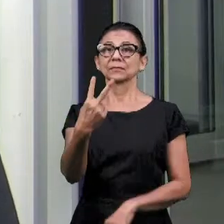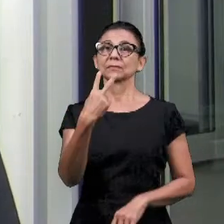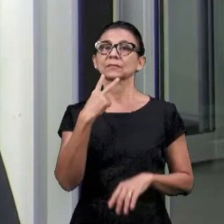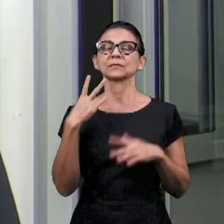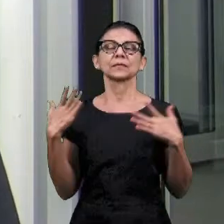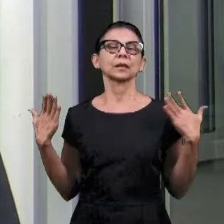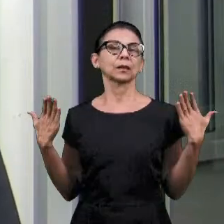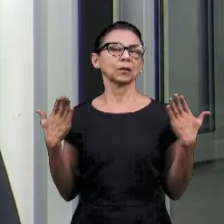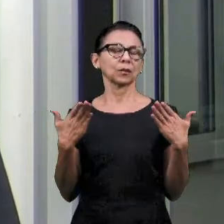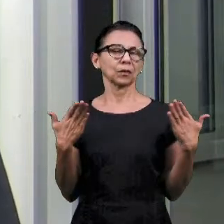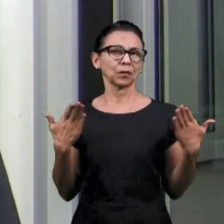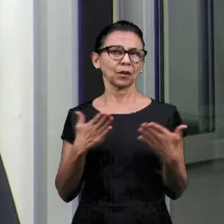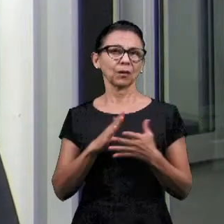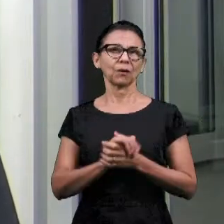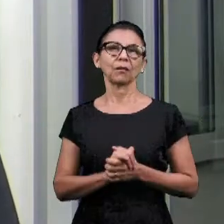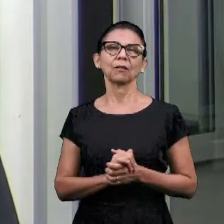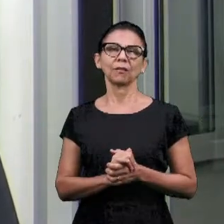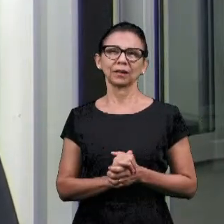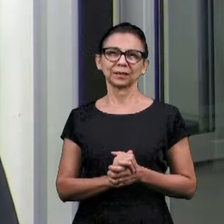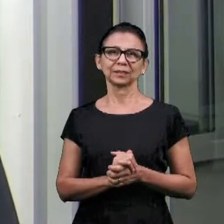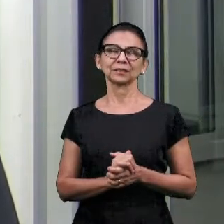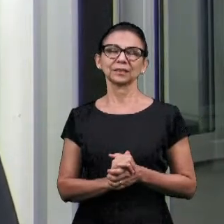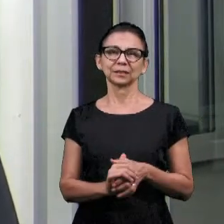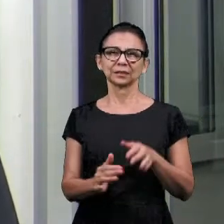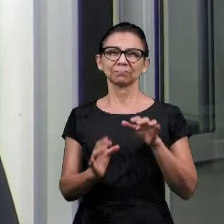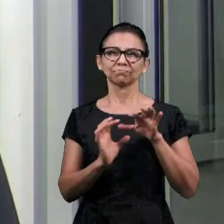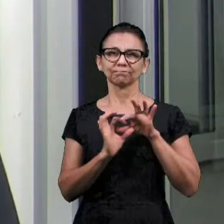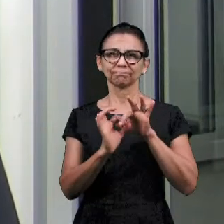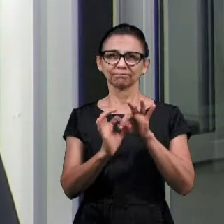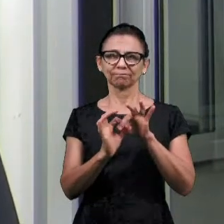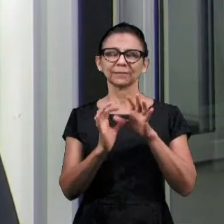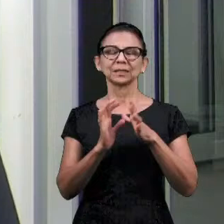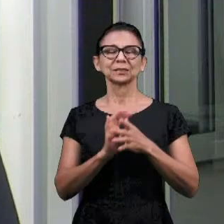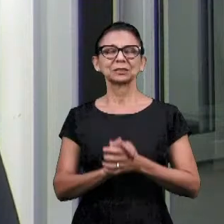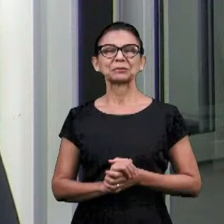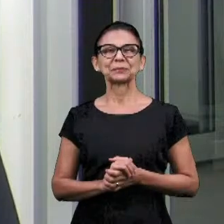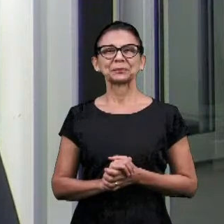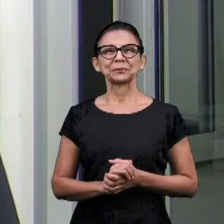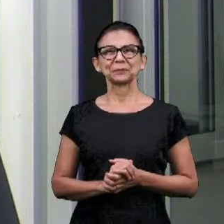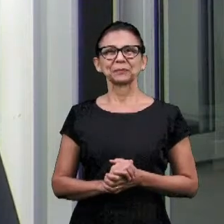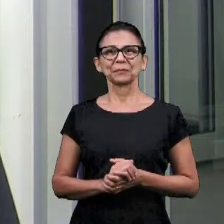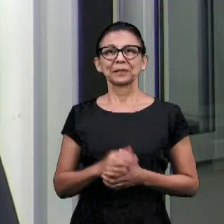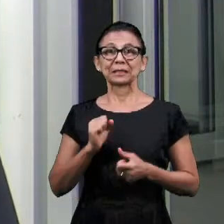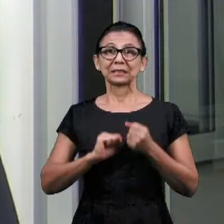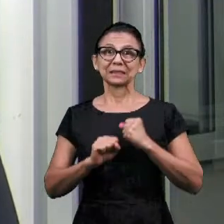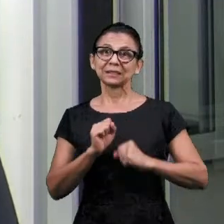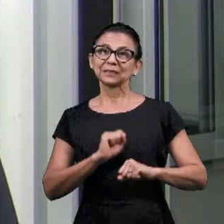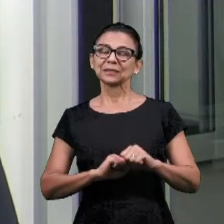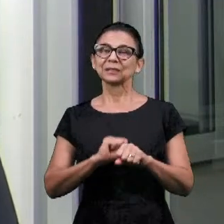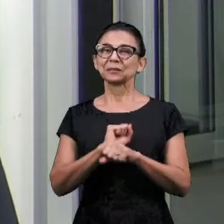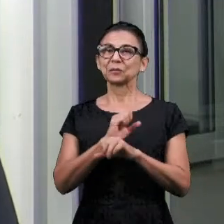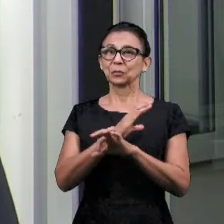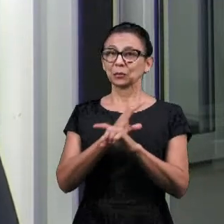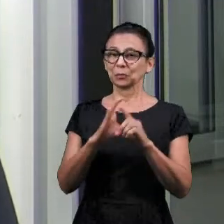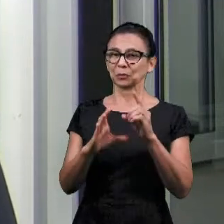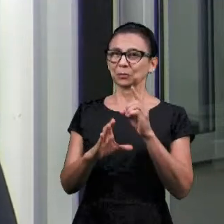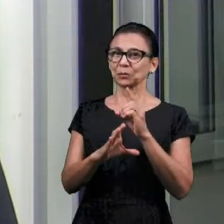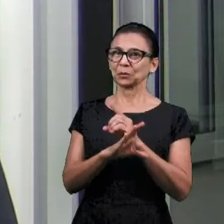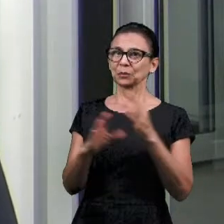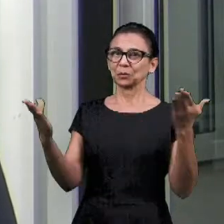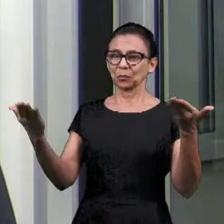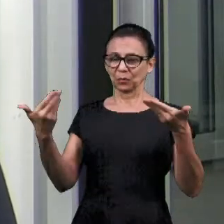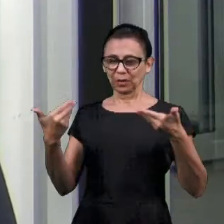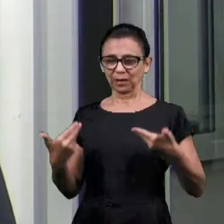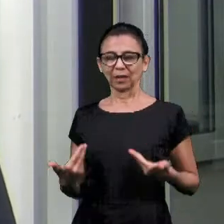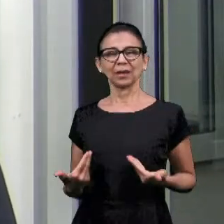agora, que já está conectado conosco nessa expectativa do culto de daqui a pouquinho, né? E hoje eu tô aqui,